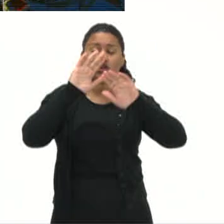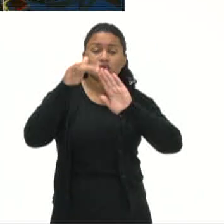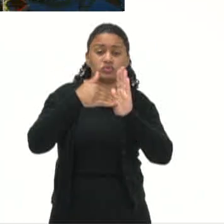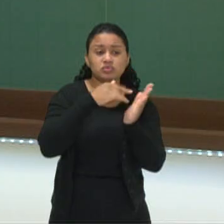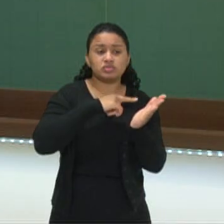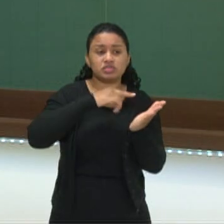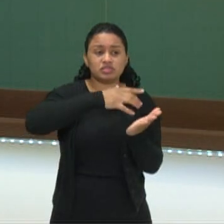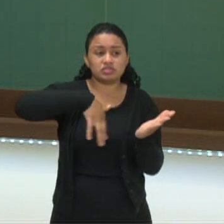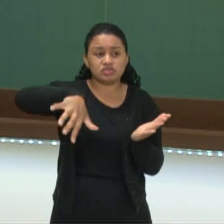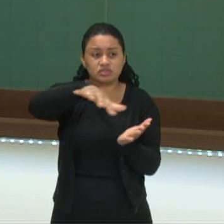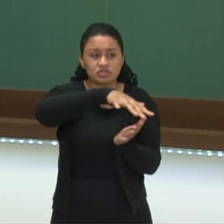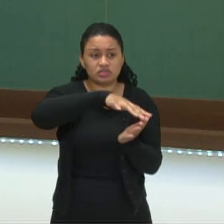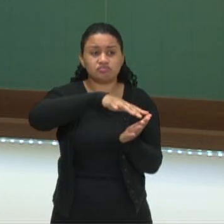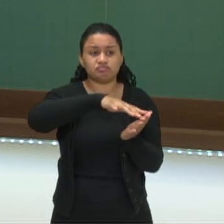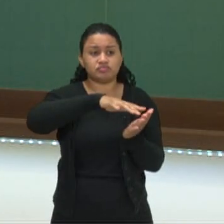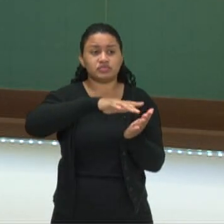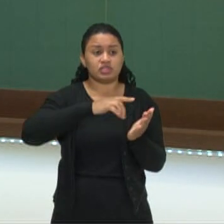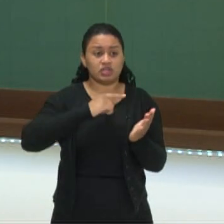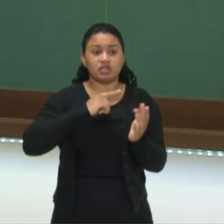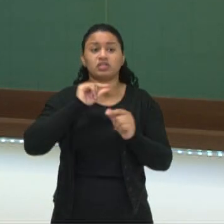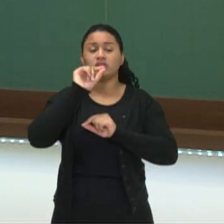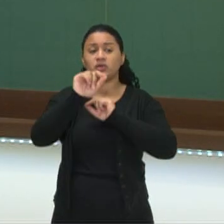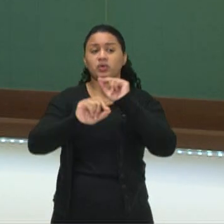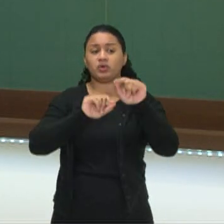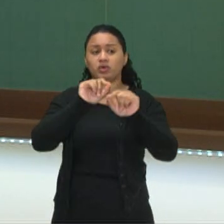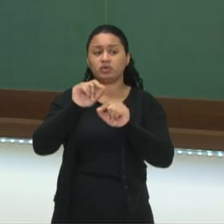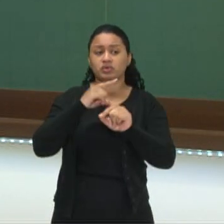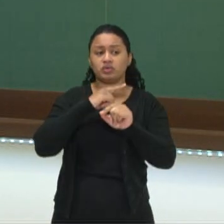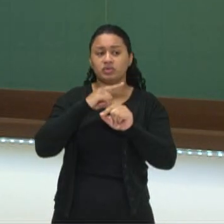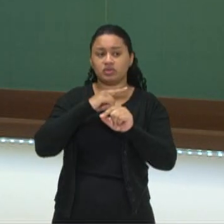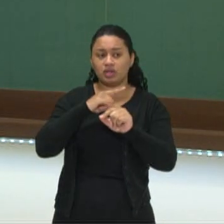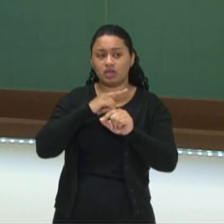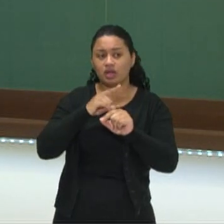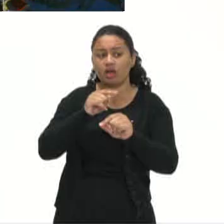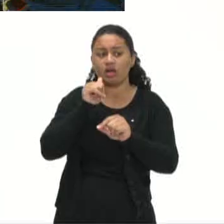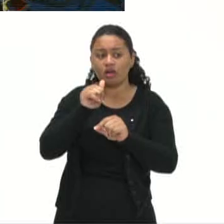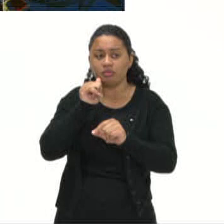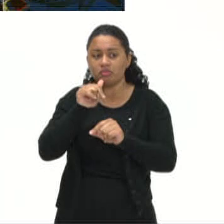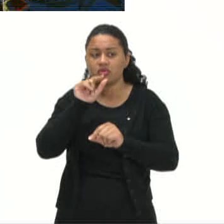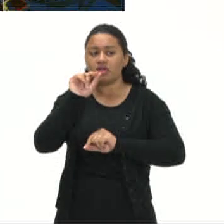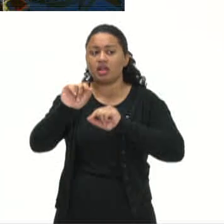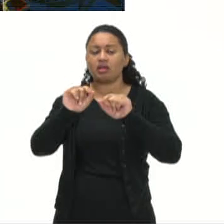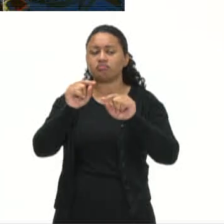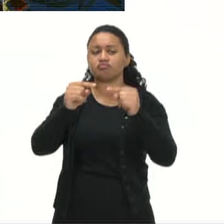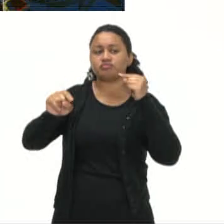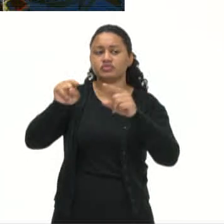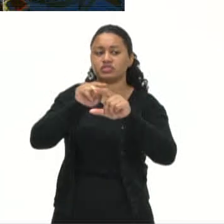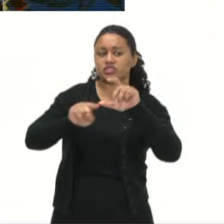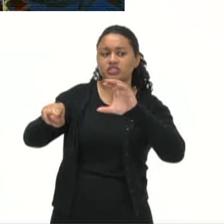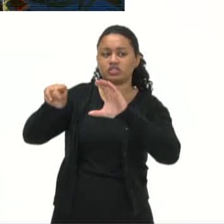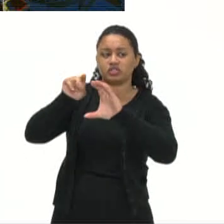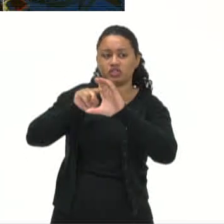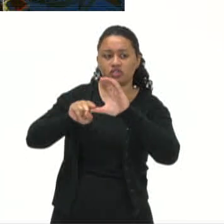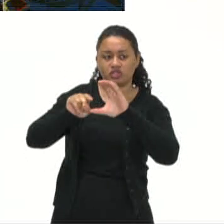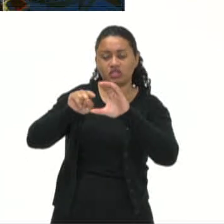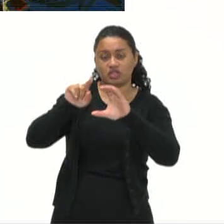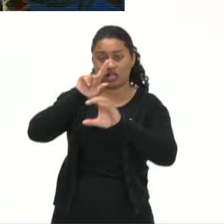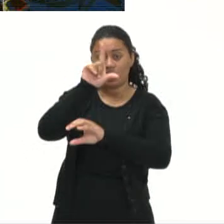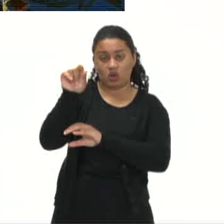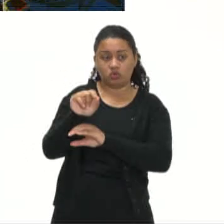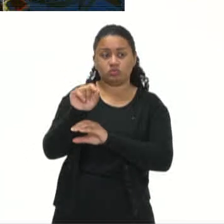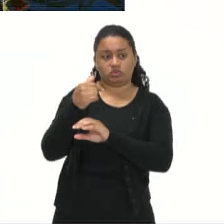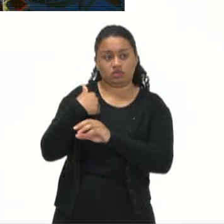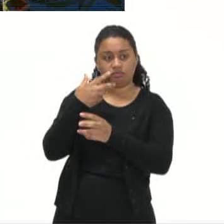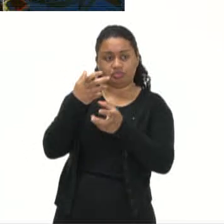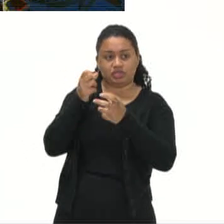superfície. Ou seja, aqui a obra Mulher na Lua contra o Círculo 43, só para você ver a evolução disso que vai se tornar